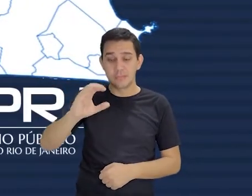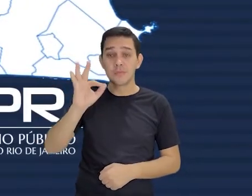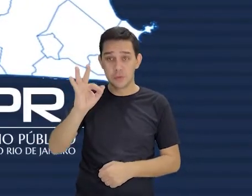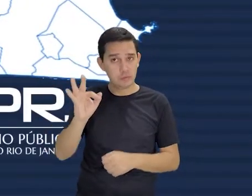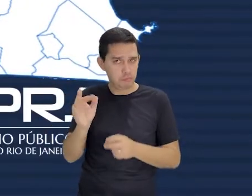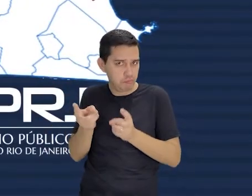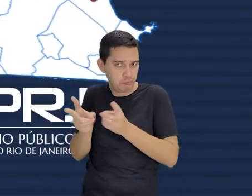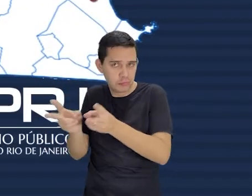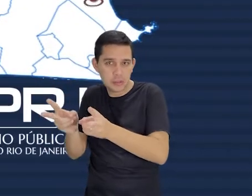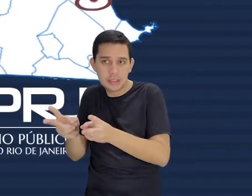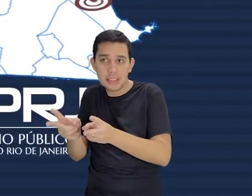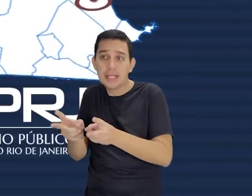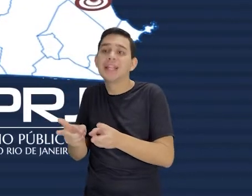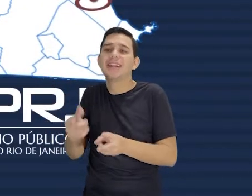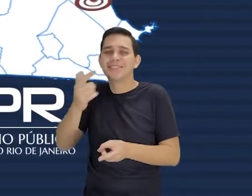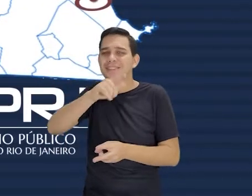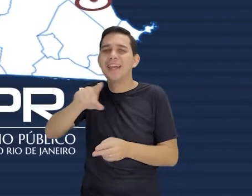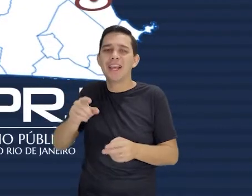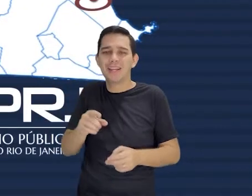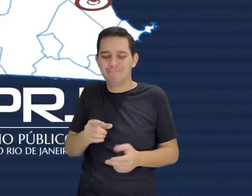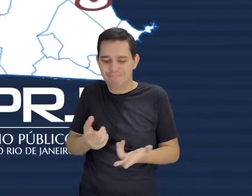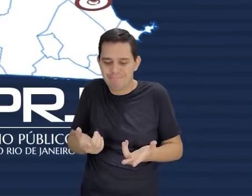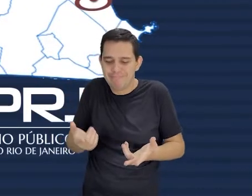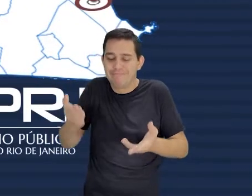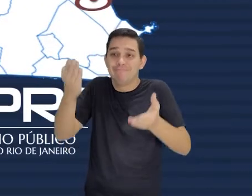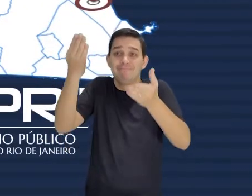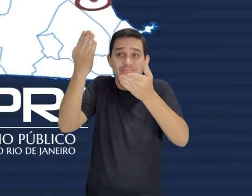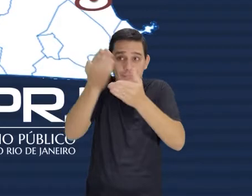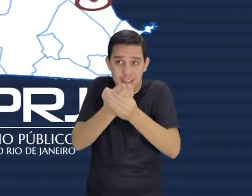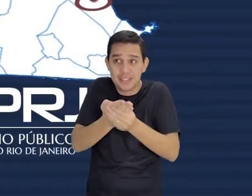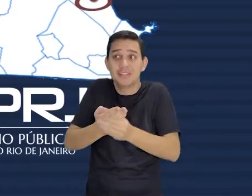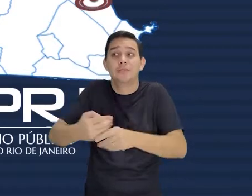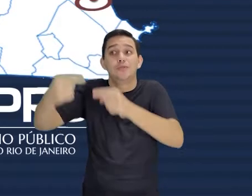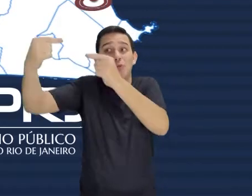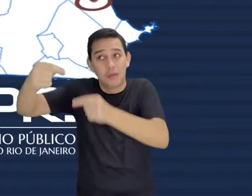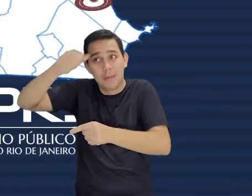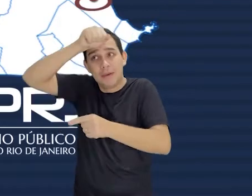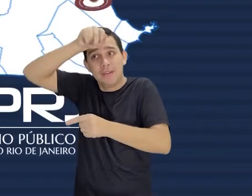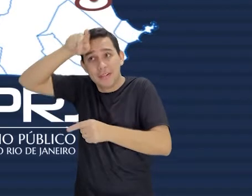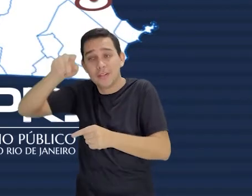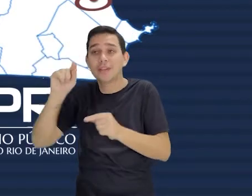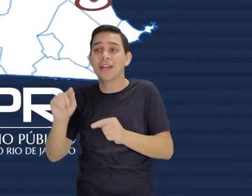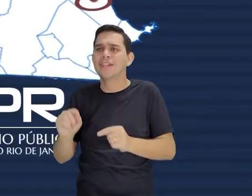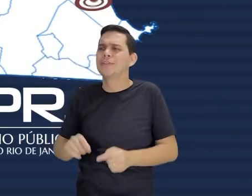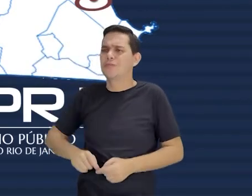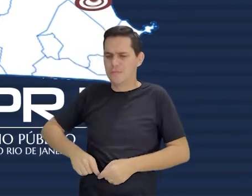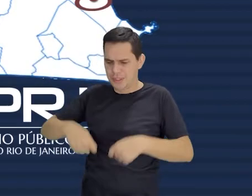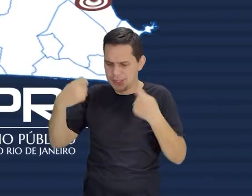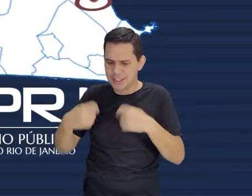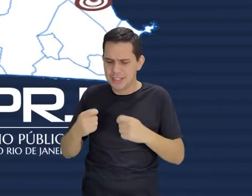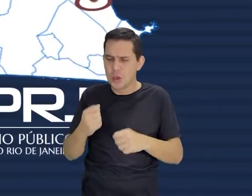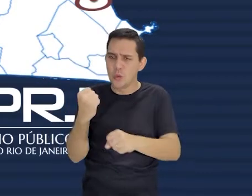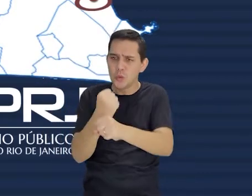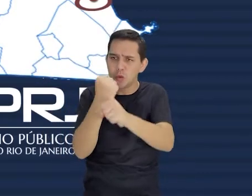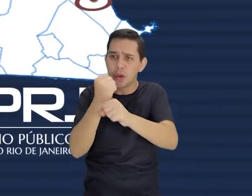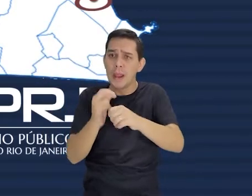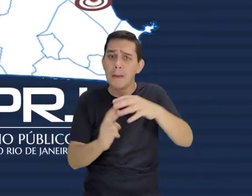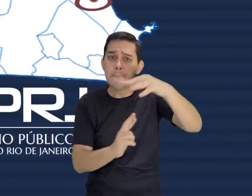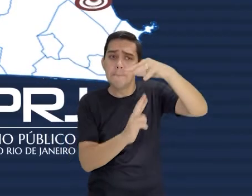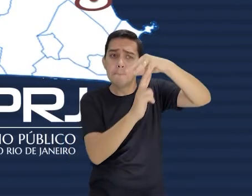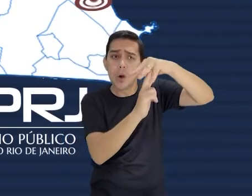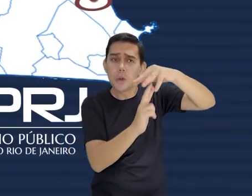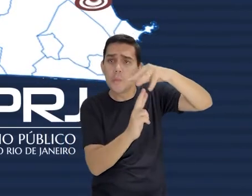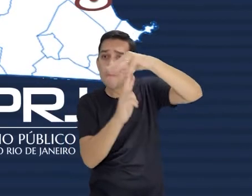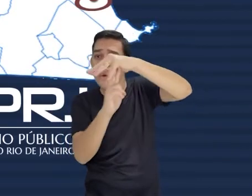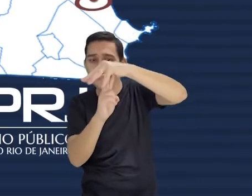pública para que o município seja obrigado a construir abrigos nos pontos de ônibus, visando a acessibilidade e